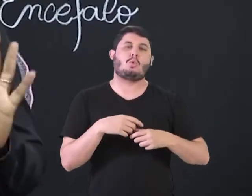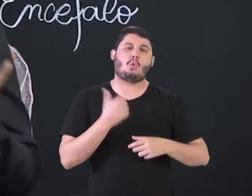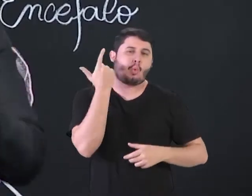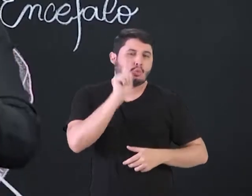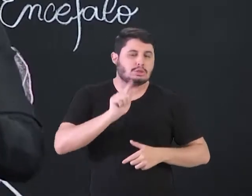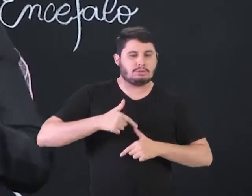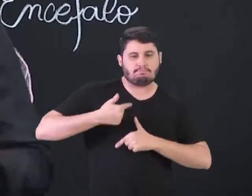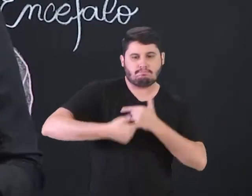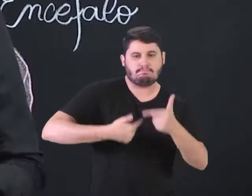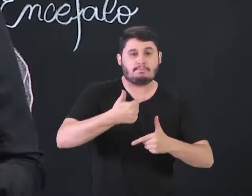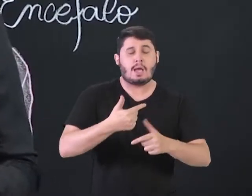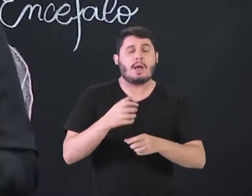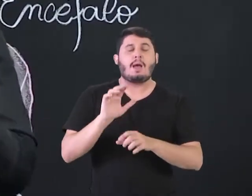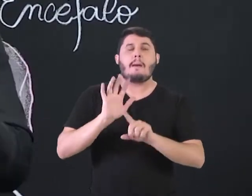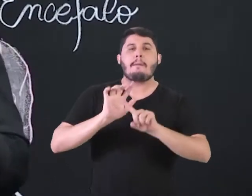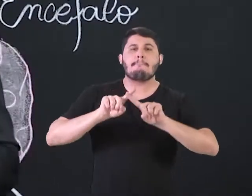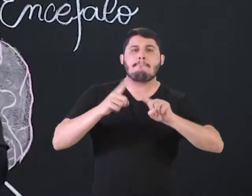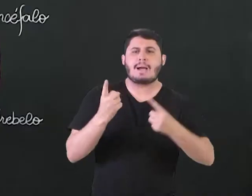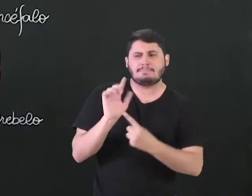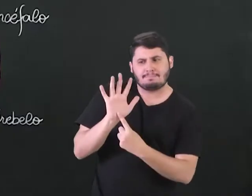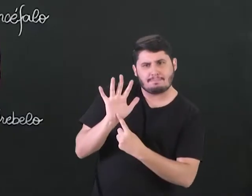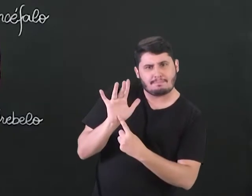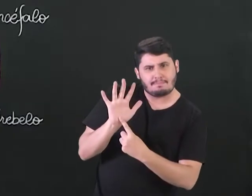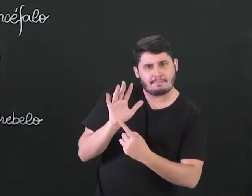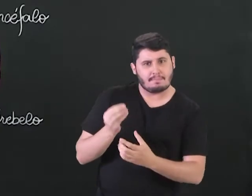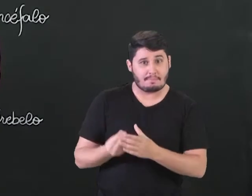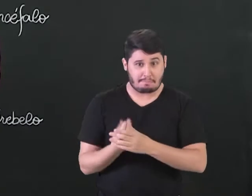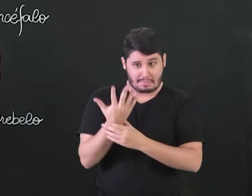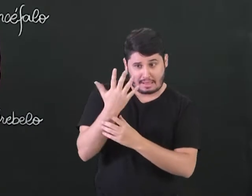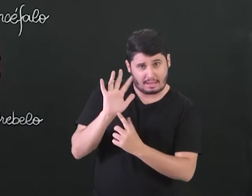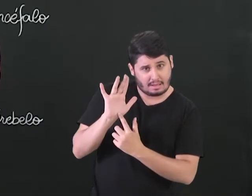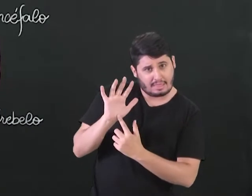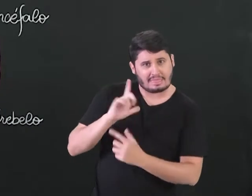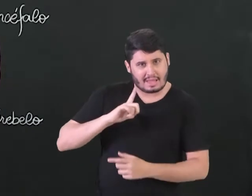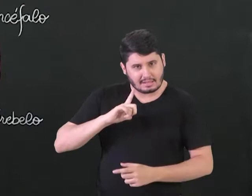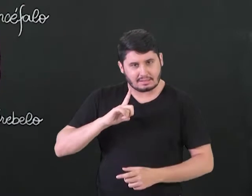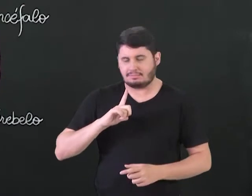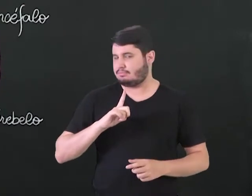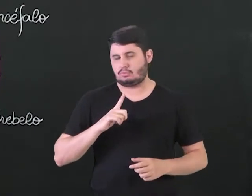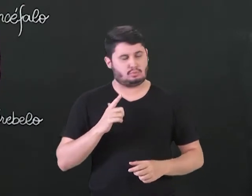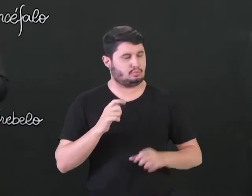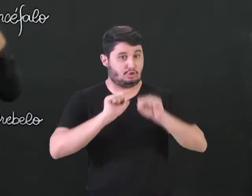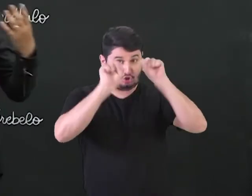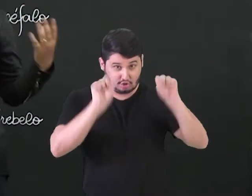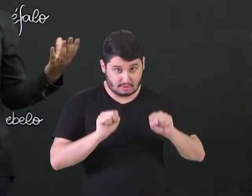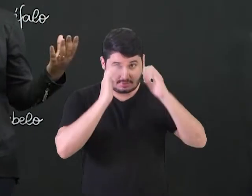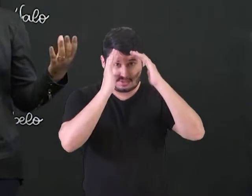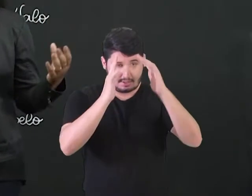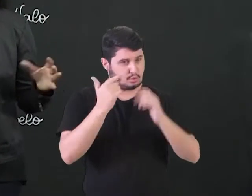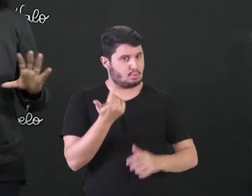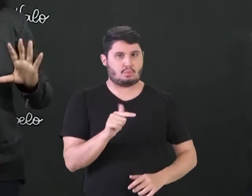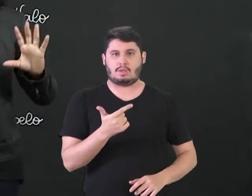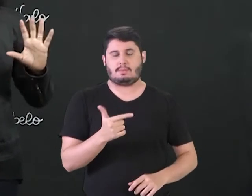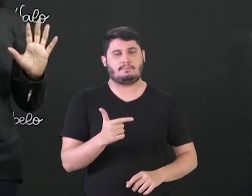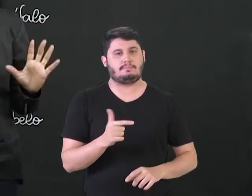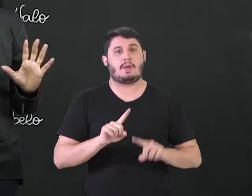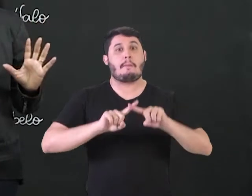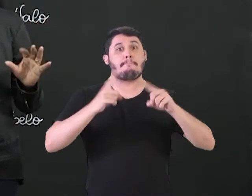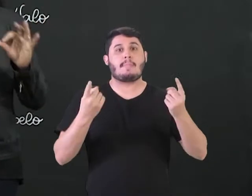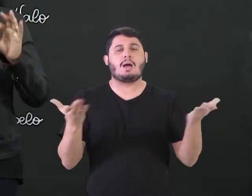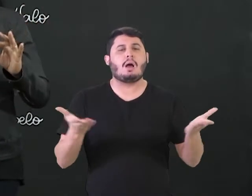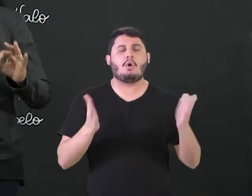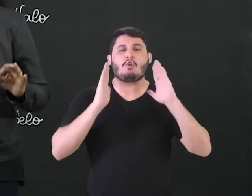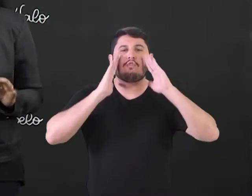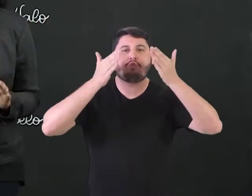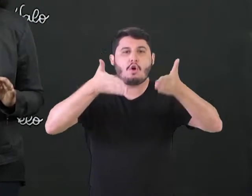Não tem. Então vamos focar aí nos animais. Aí, falando de sistema nervoso, é necessário a gente dar toda a atenção para o ator